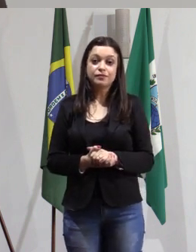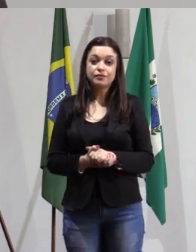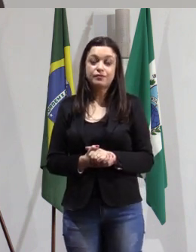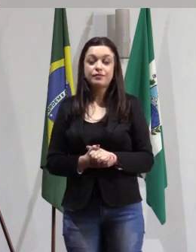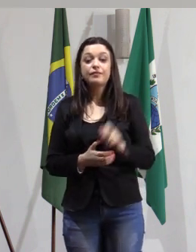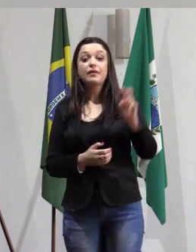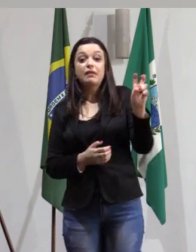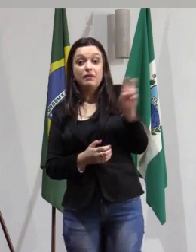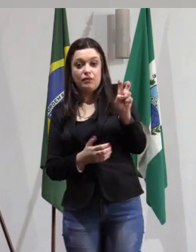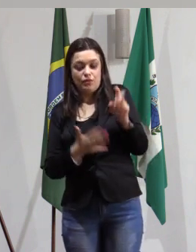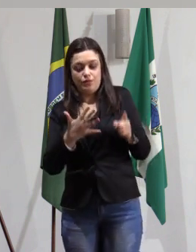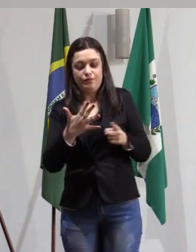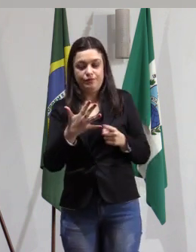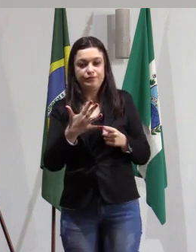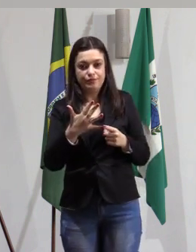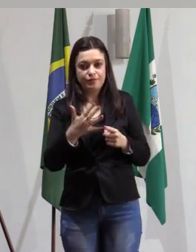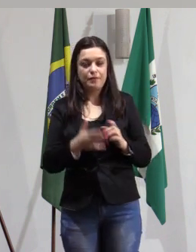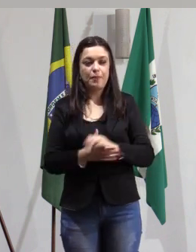Quinta,